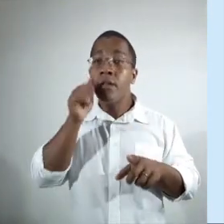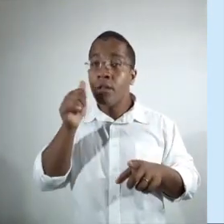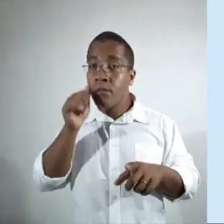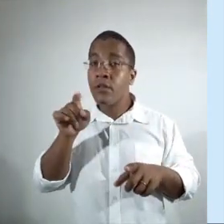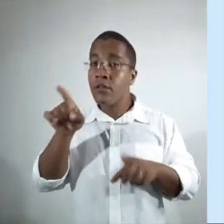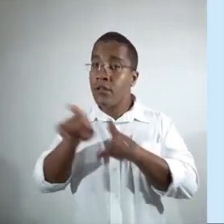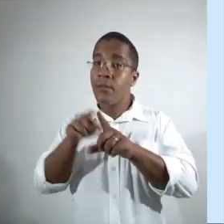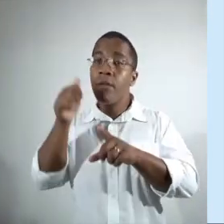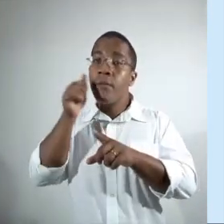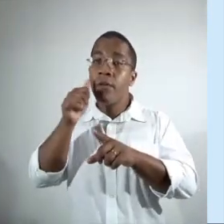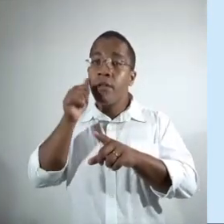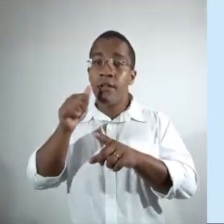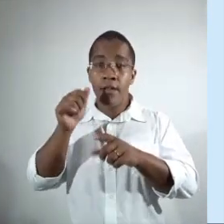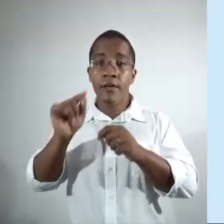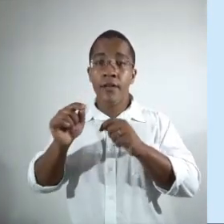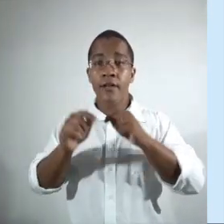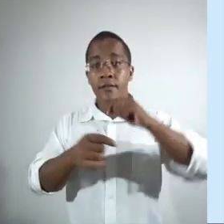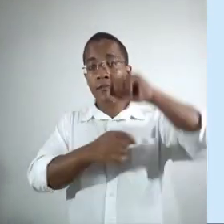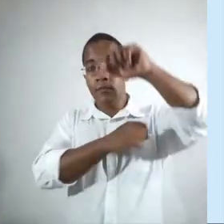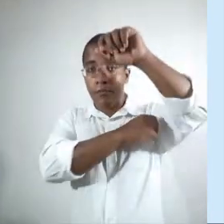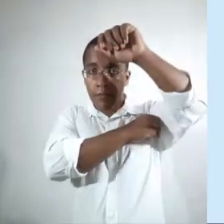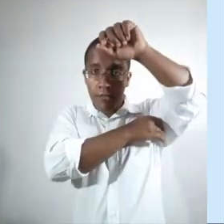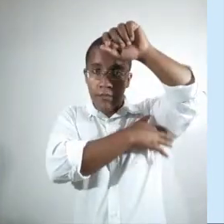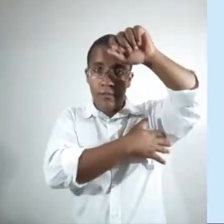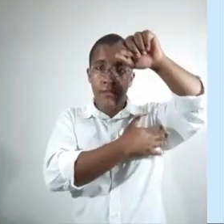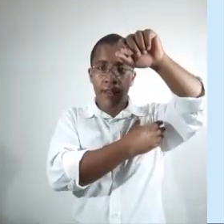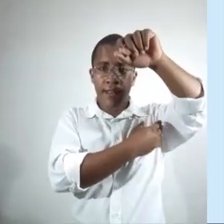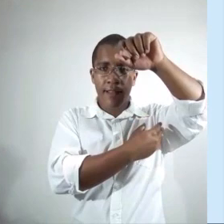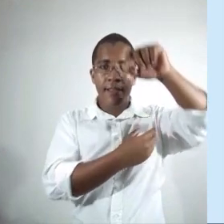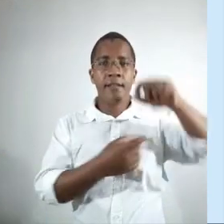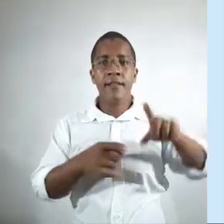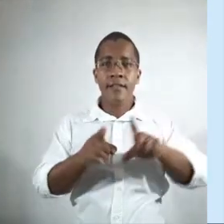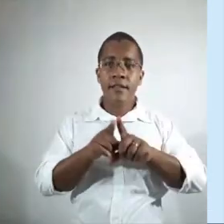vão fazer surgir pelos na axila, pelo na região